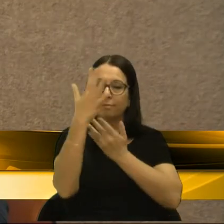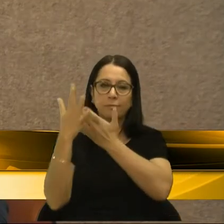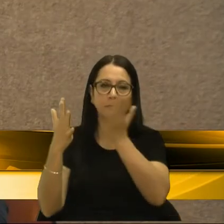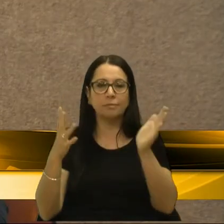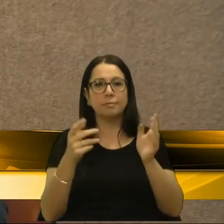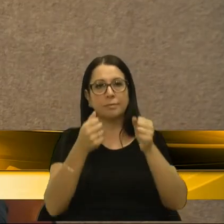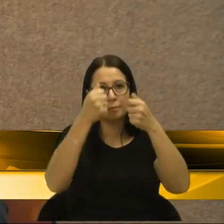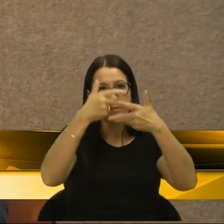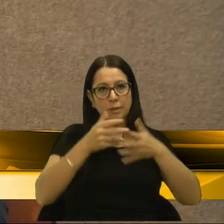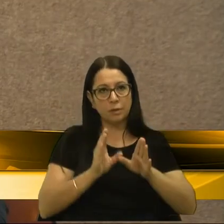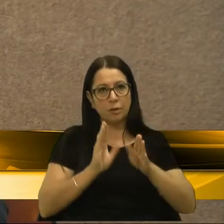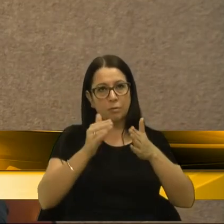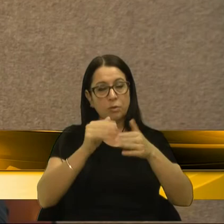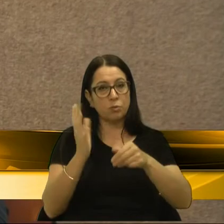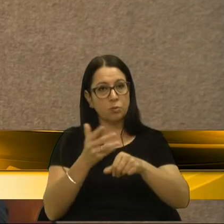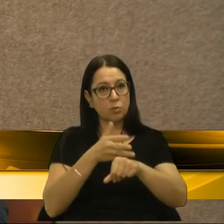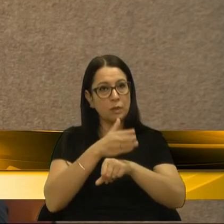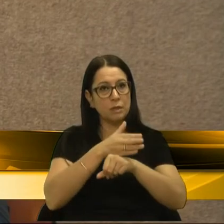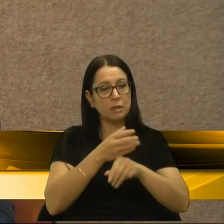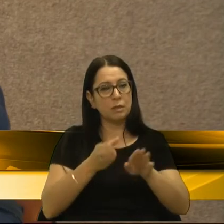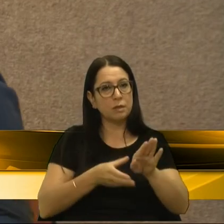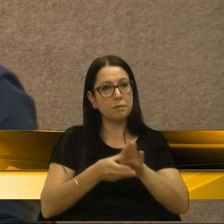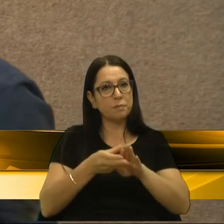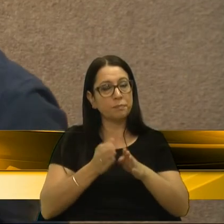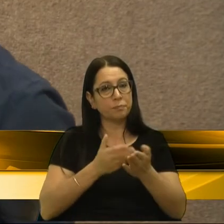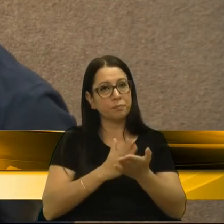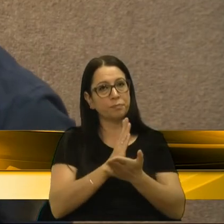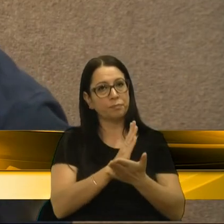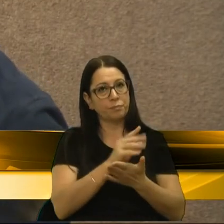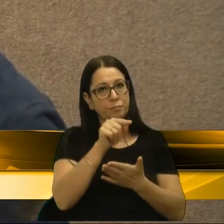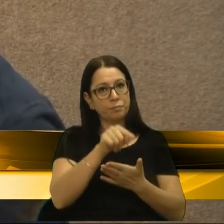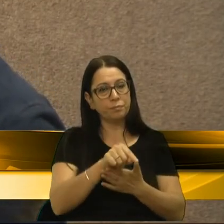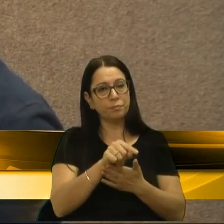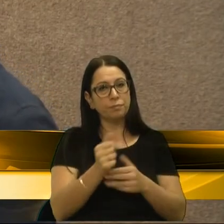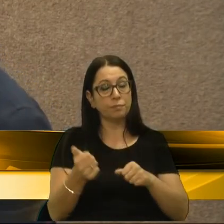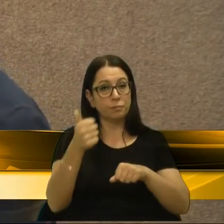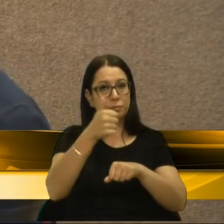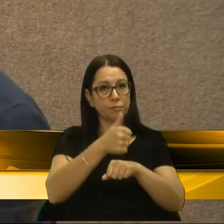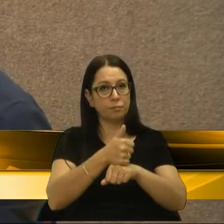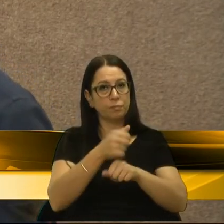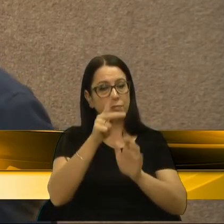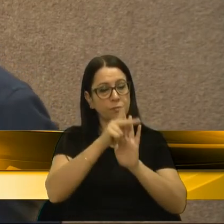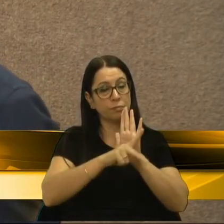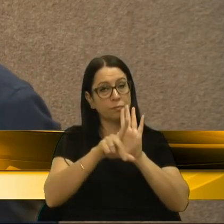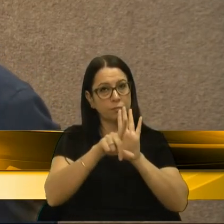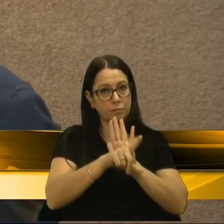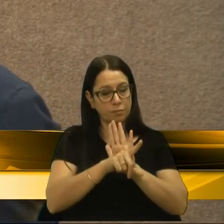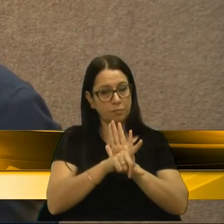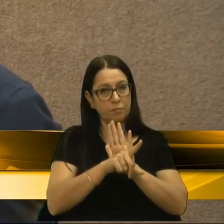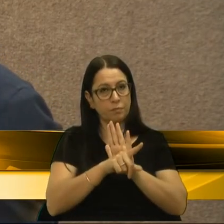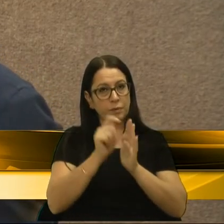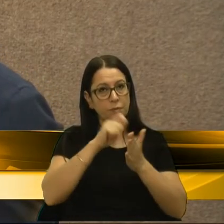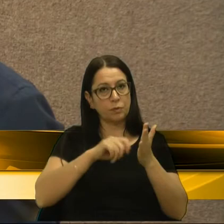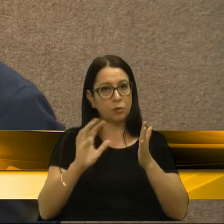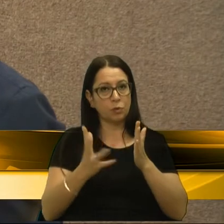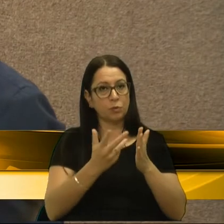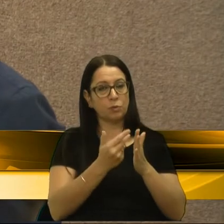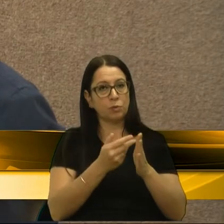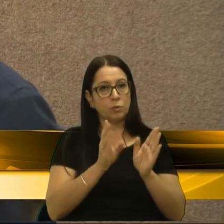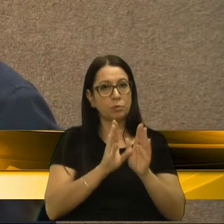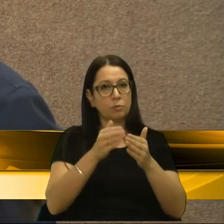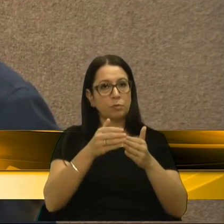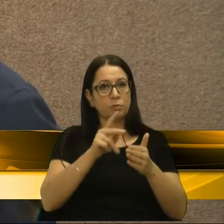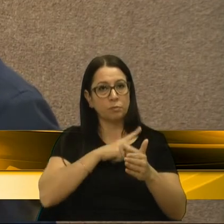Faço exposto essa comissão para seus integrantes, recomendo ao plenário a aprovação do substitutivo ao projeto de lei e vem assinado por toda a comissão,